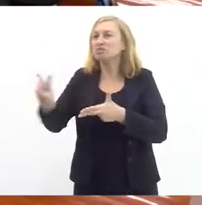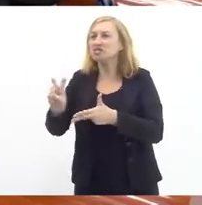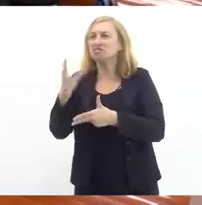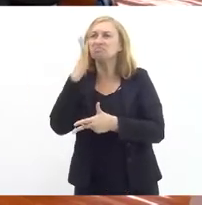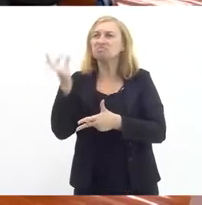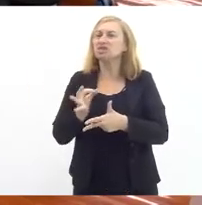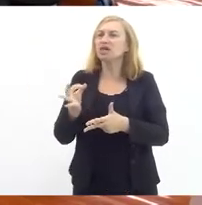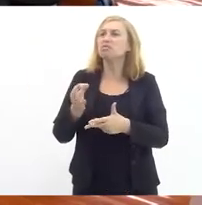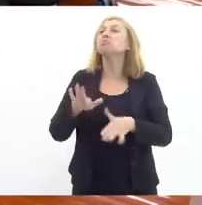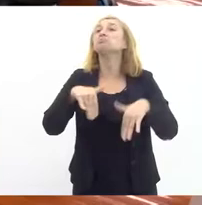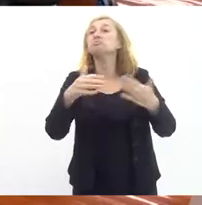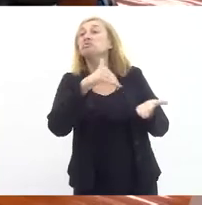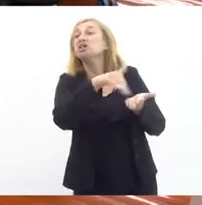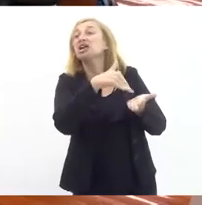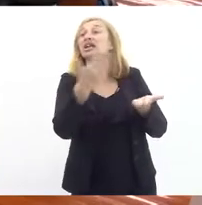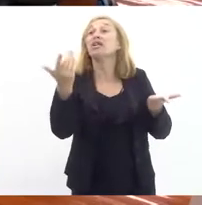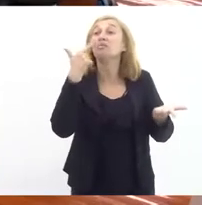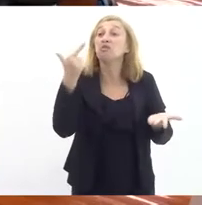possa me informar.